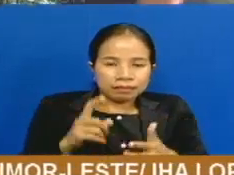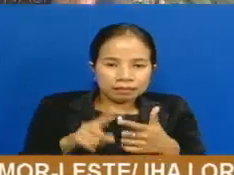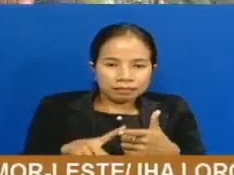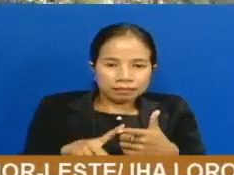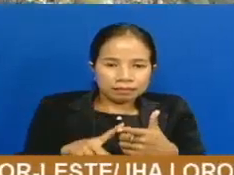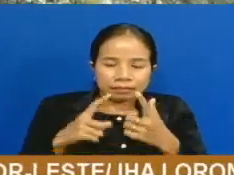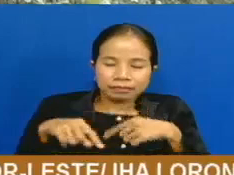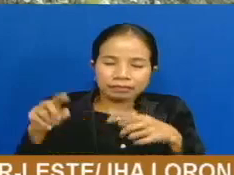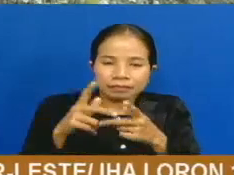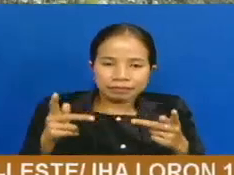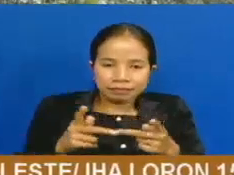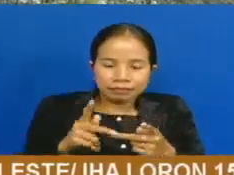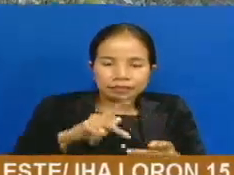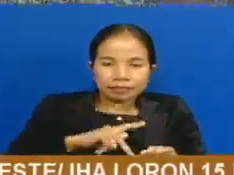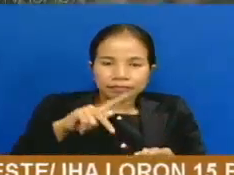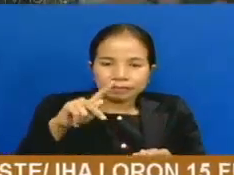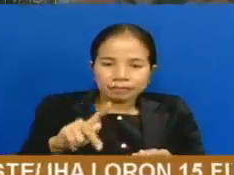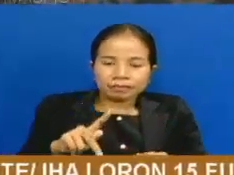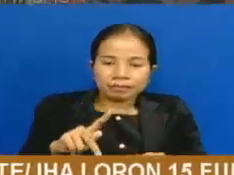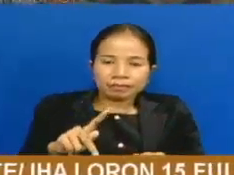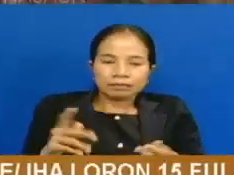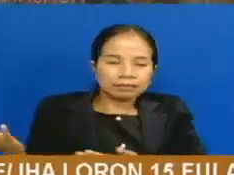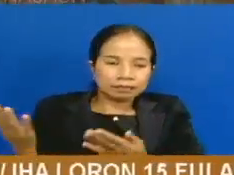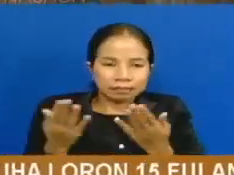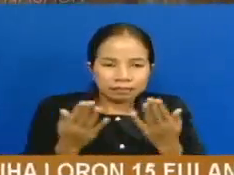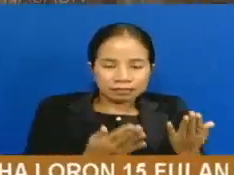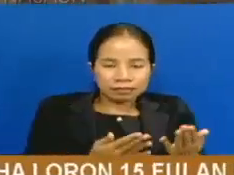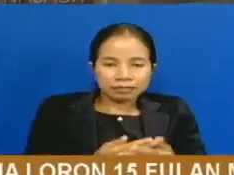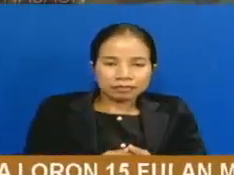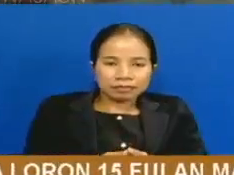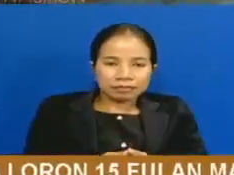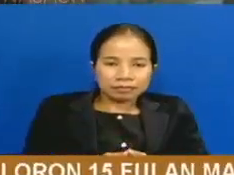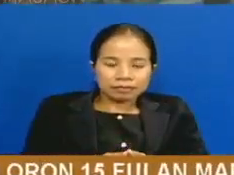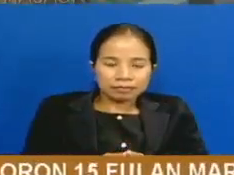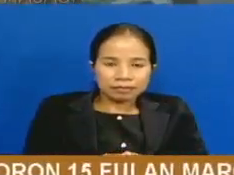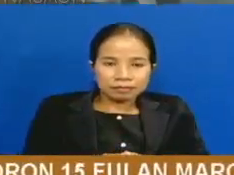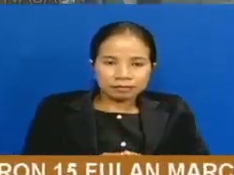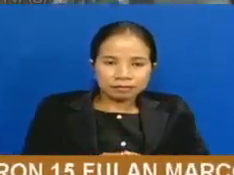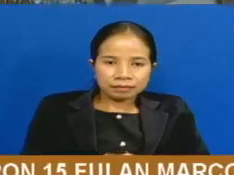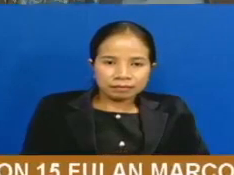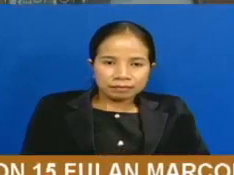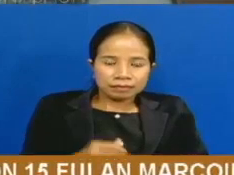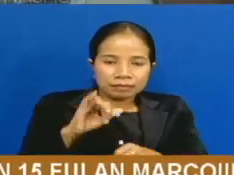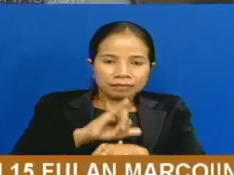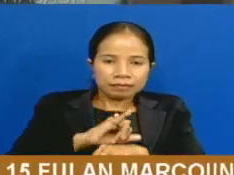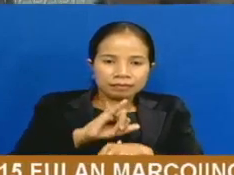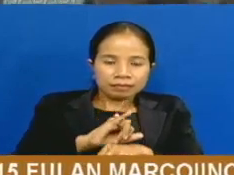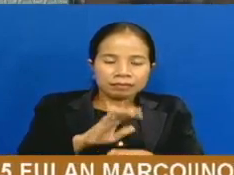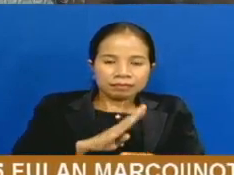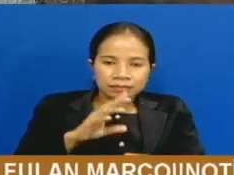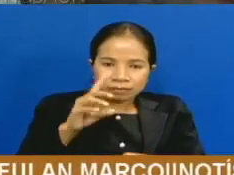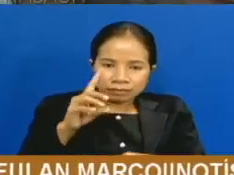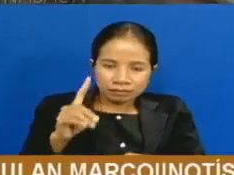raia residência pel passo sei lori ba iha a seminário Nossa Senhora de Fátima